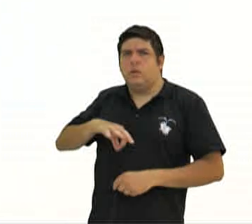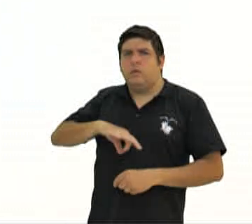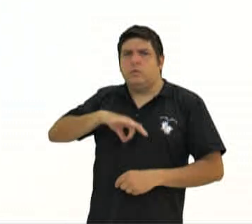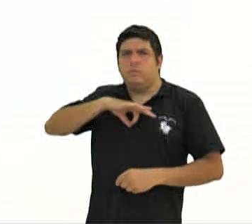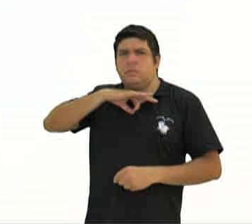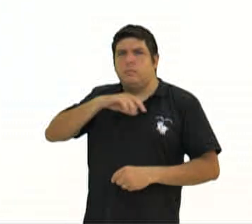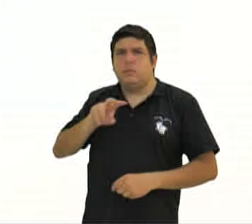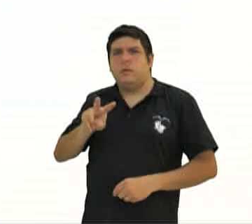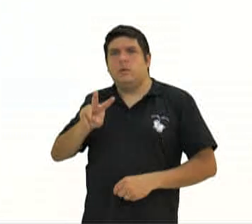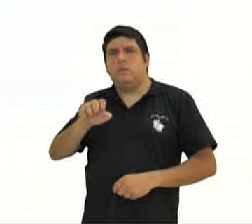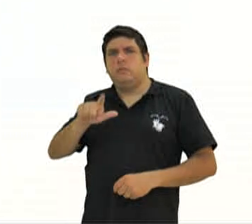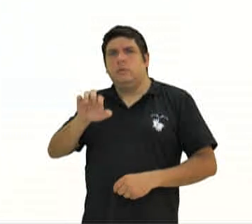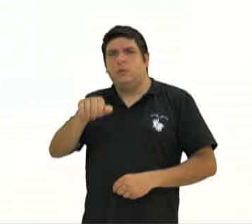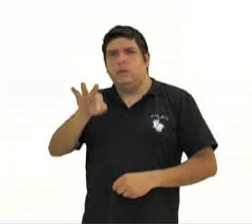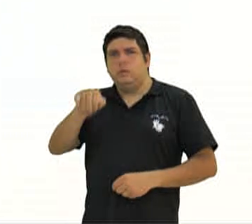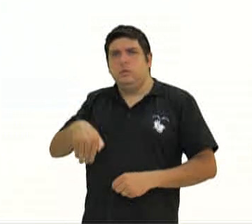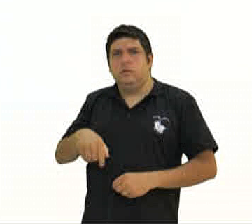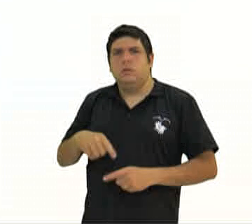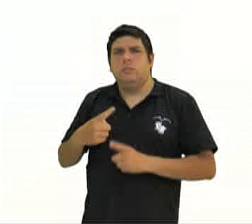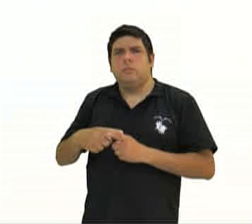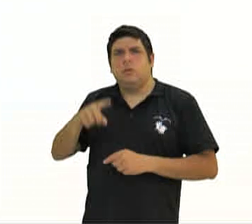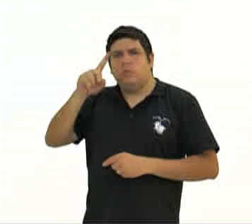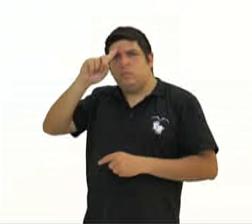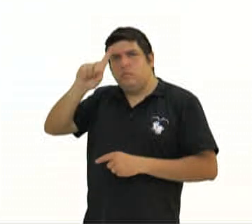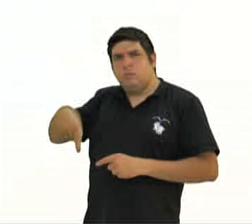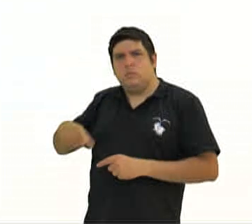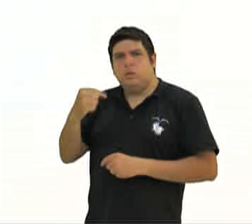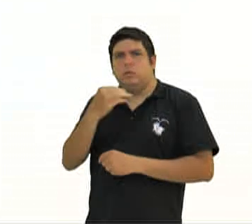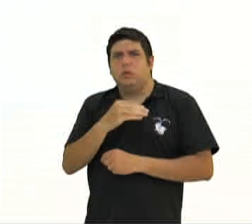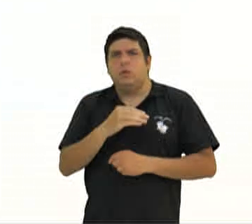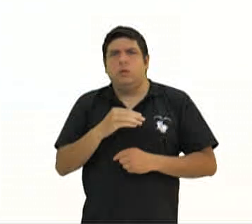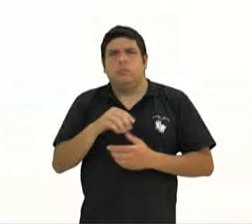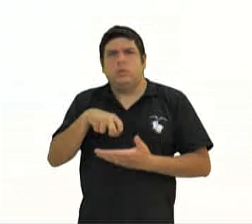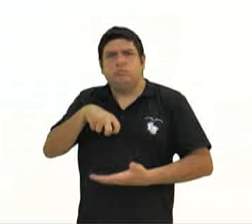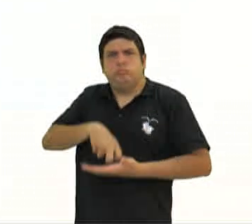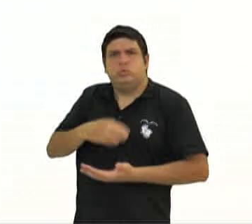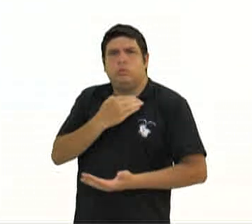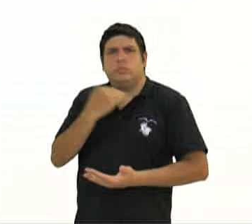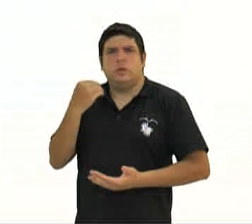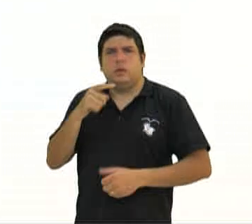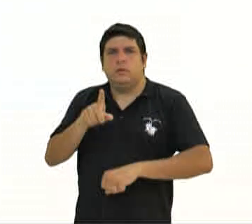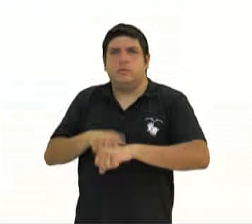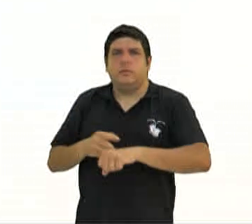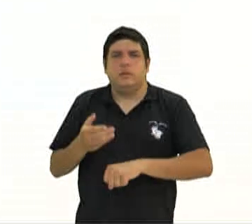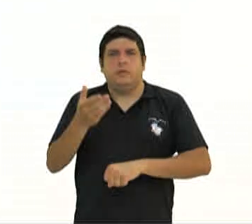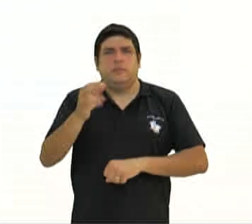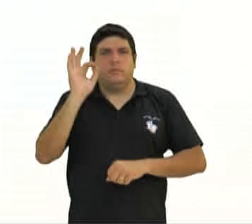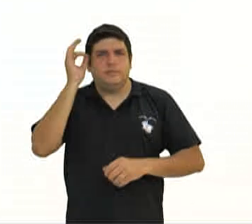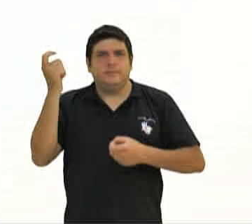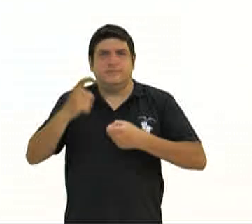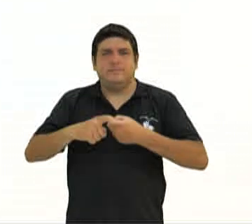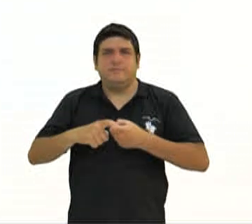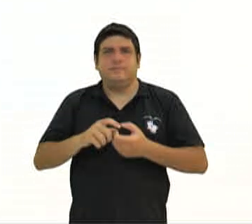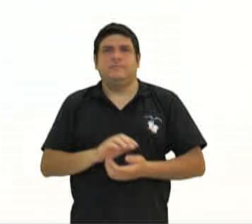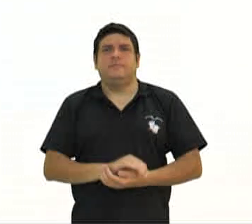o Valentim, foi sentenciado à morte? Ok? Tempinho para vocês responderem as duas, eu já volto aqui.